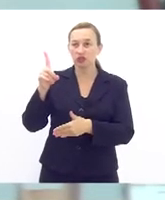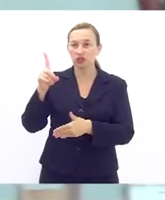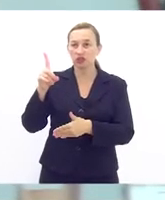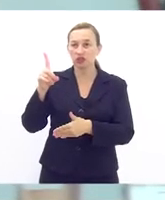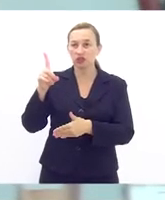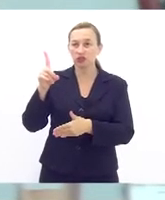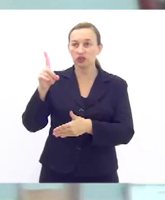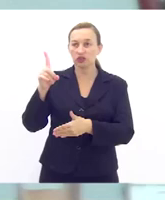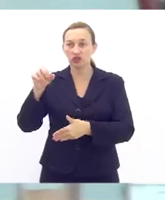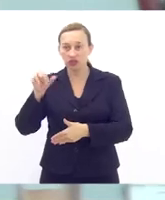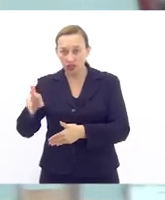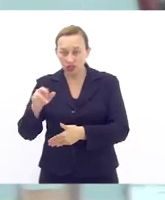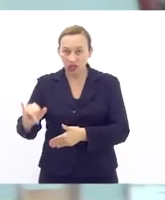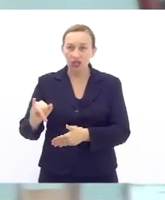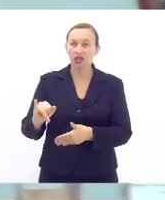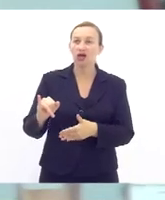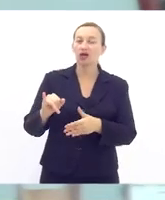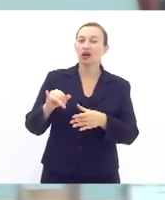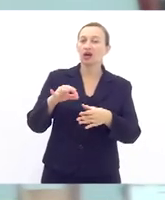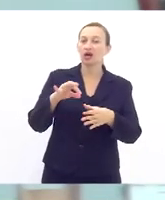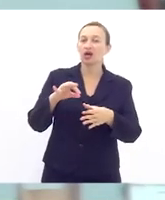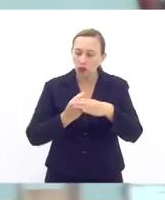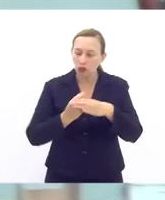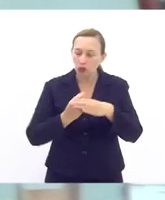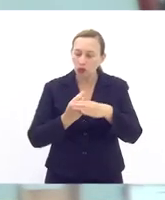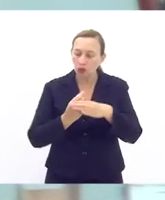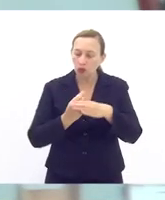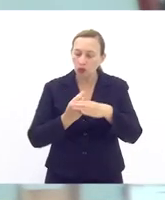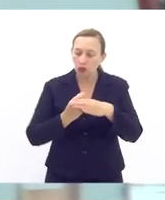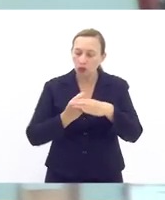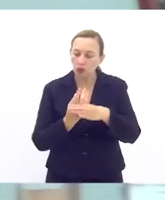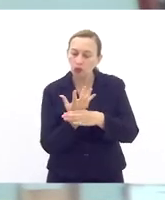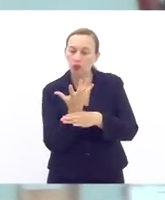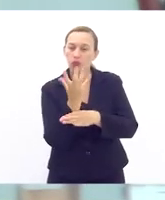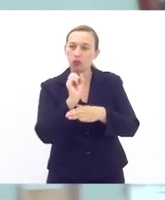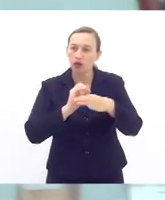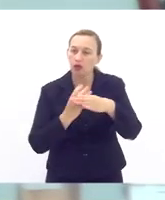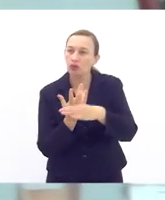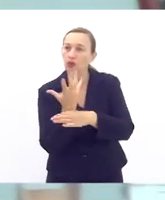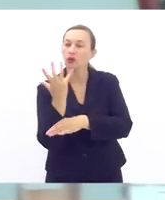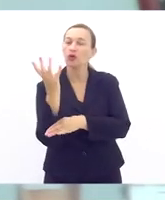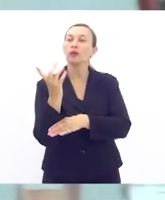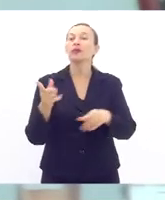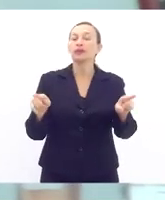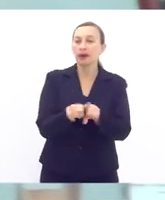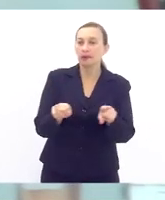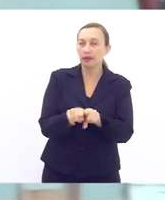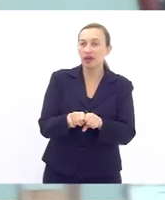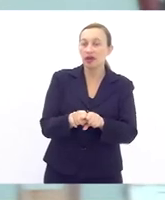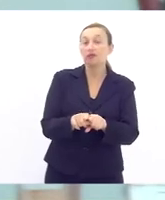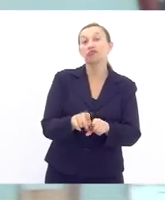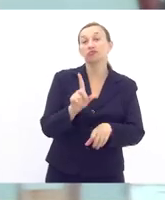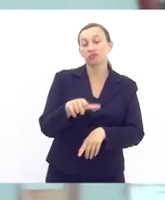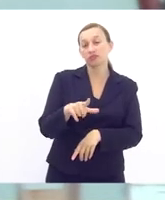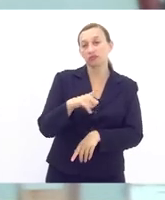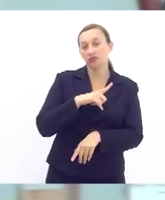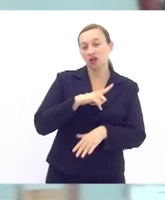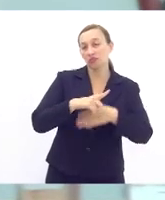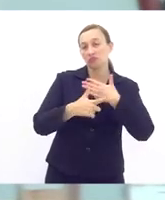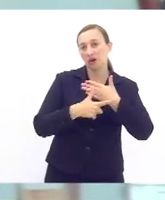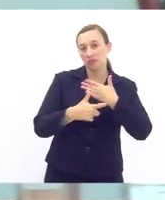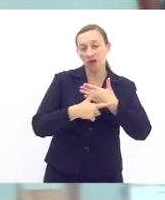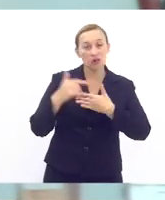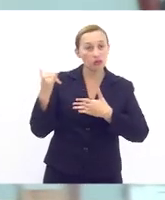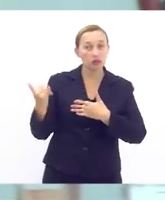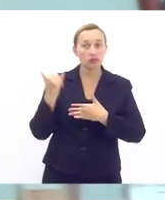na natureza restauração Florestal é projetos de educação ambiental mas o comitê ele tem um papel que a gente pularia uma etapa do